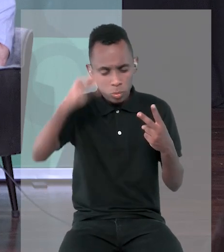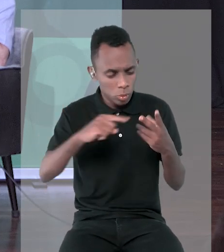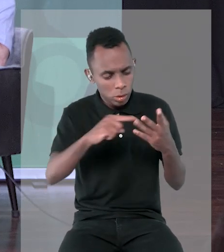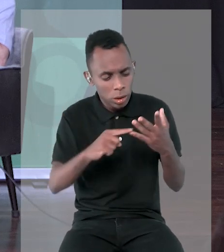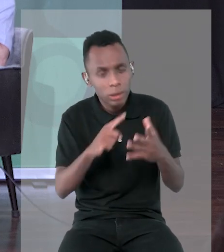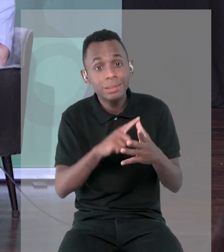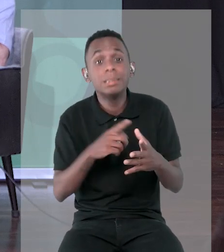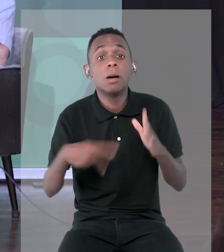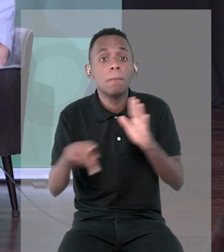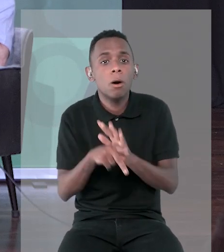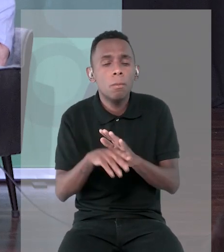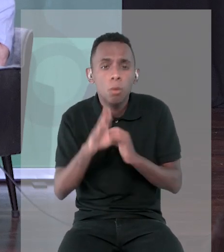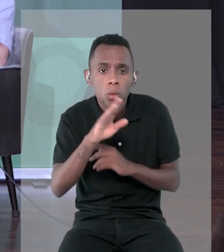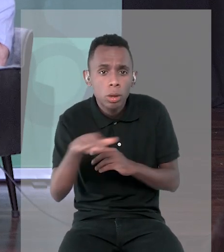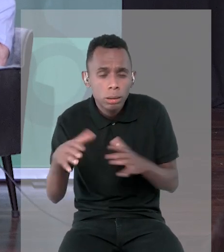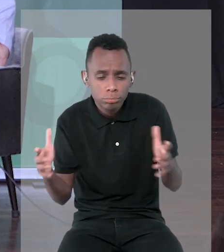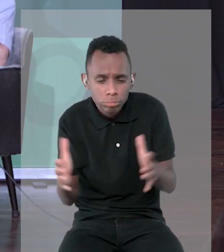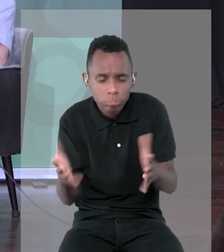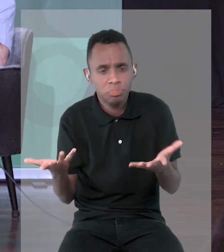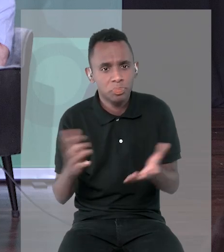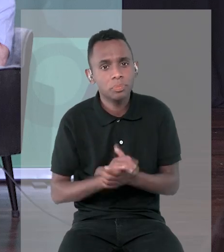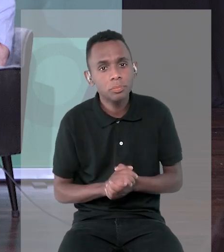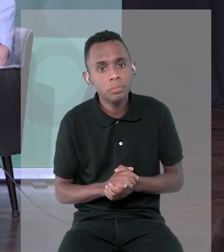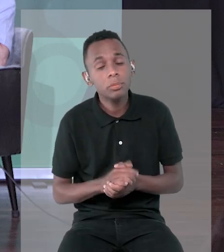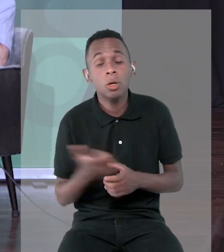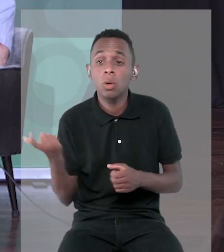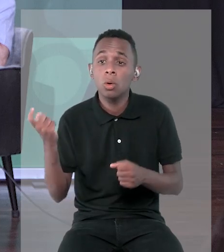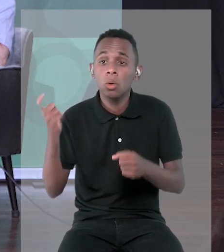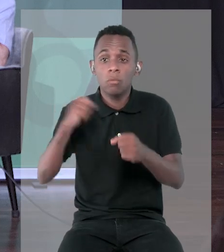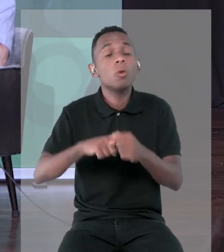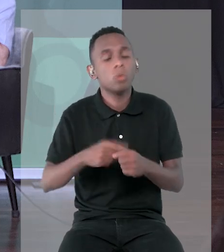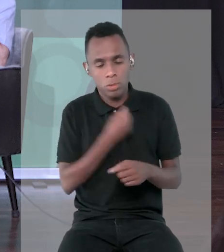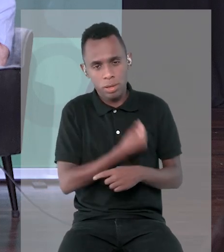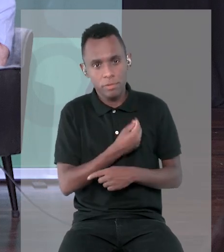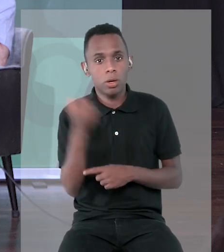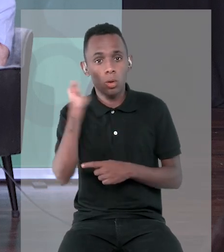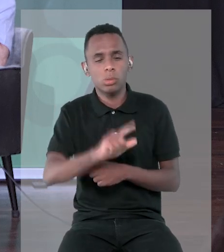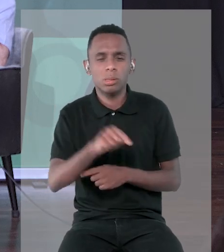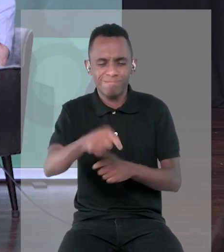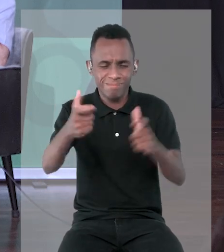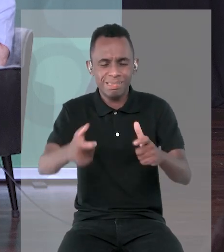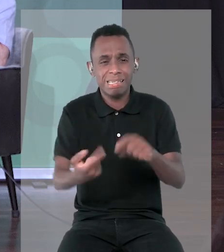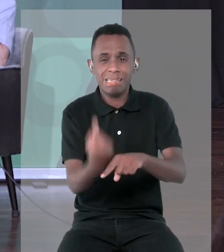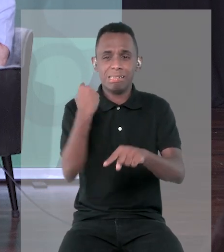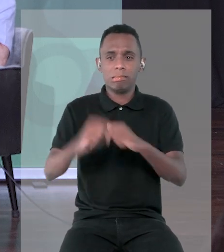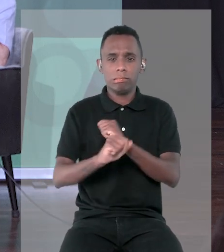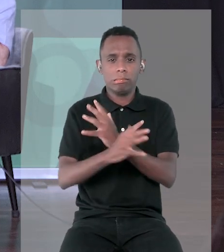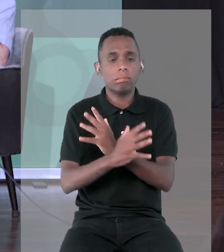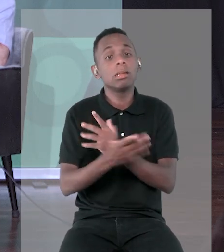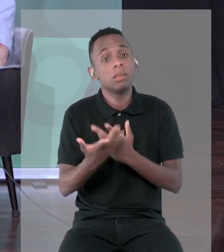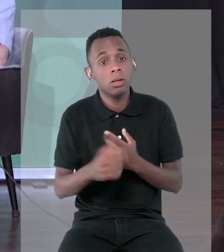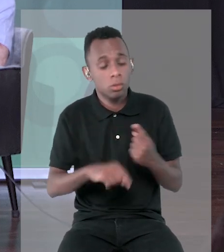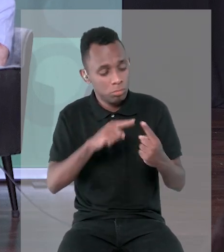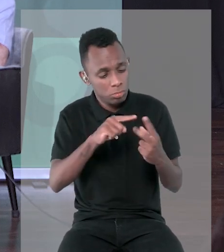crianças onças. Então, assim, uma vida voltou, né? A gente conseguiu trazer a vida de volta no lugar que parecia morto, né? A utopia que a Lélia